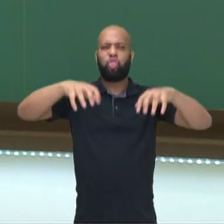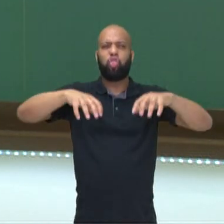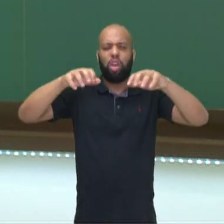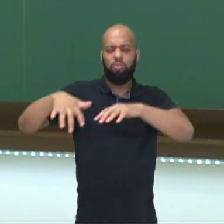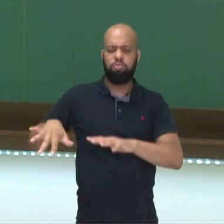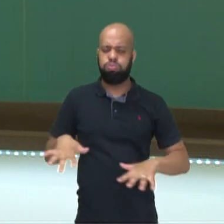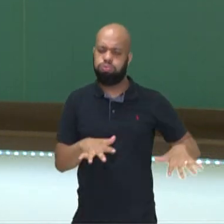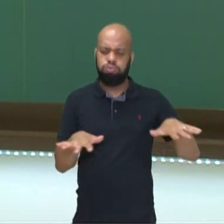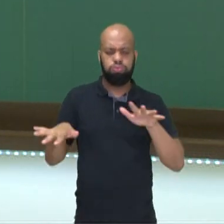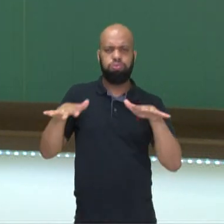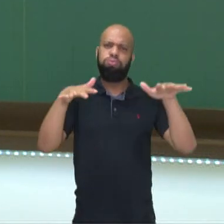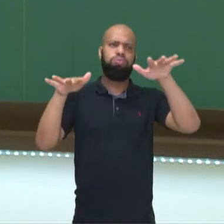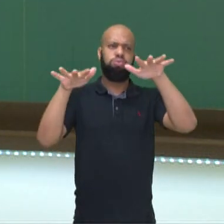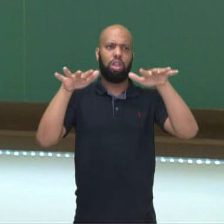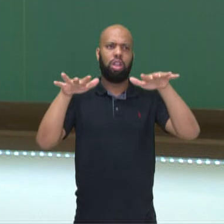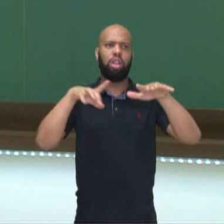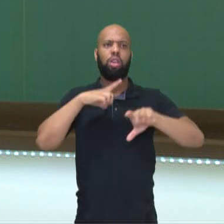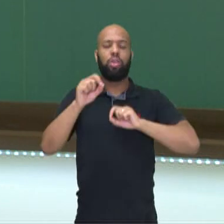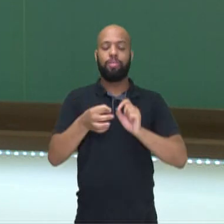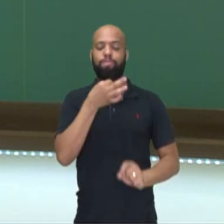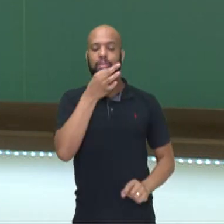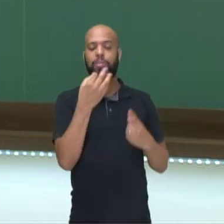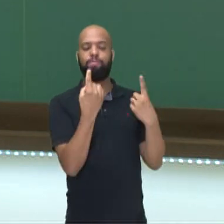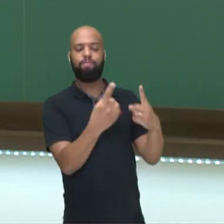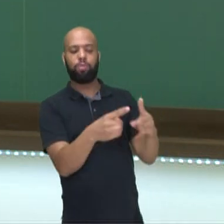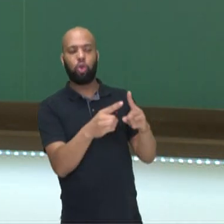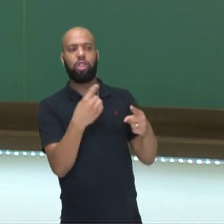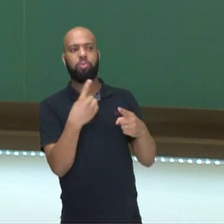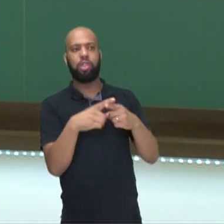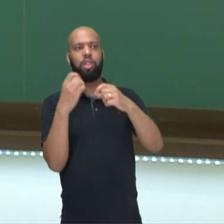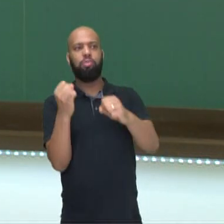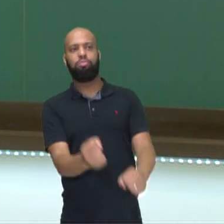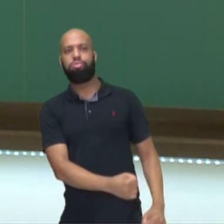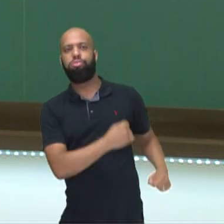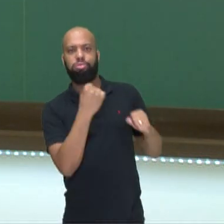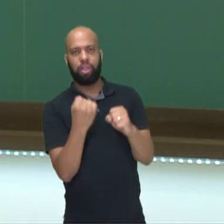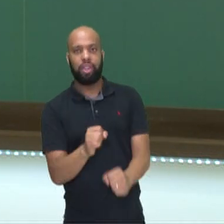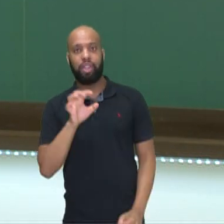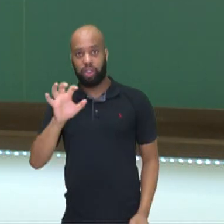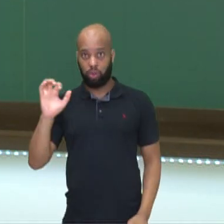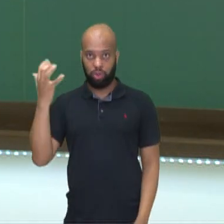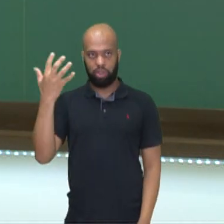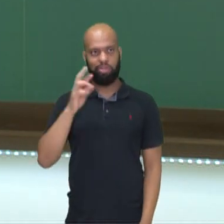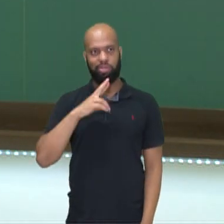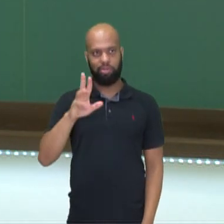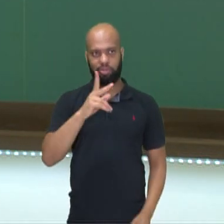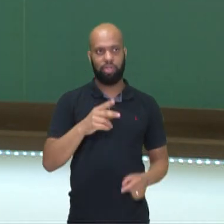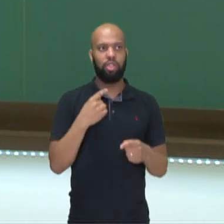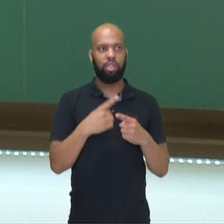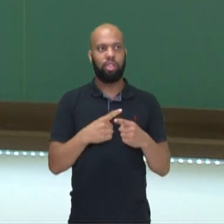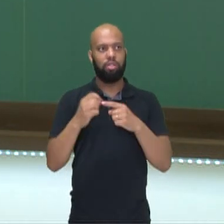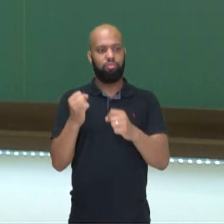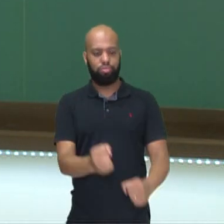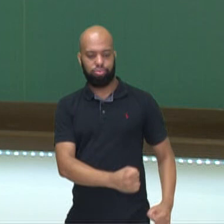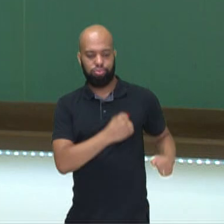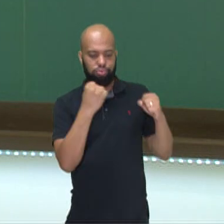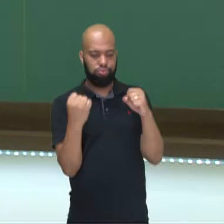da cidade. É uma crítica que eles estão remando, claro que isso não acontece, tá? O remo é uma